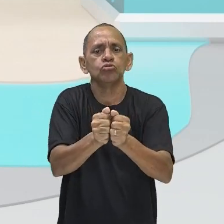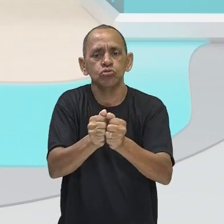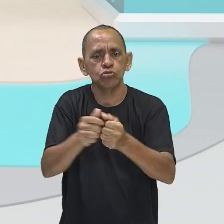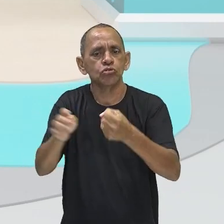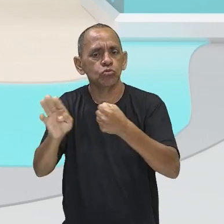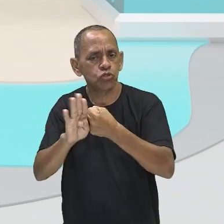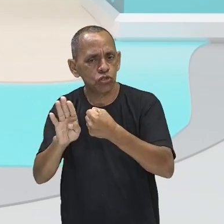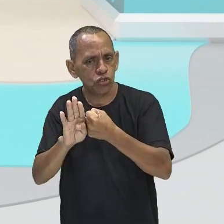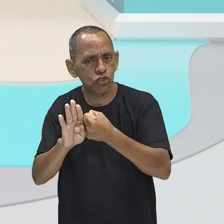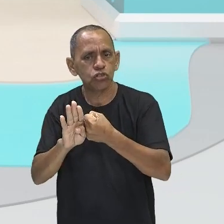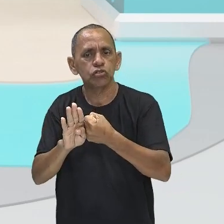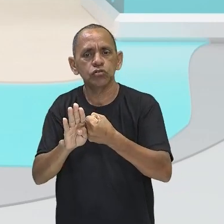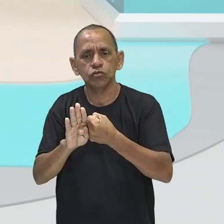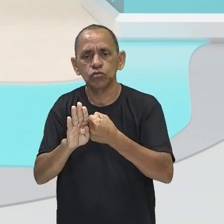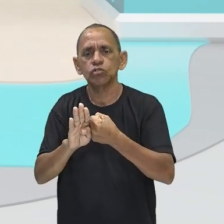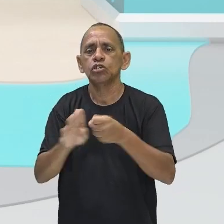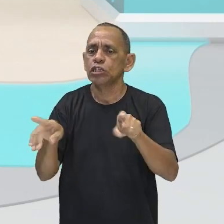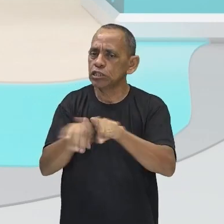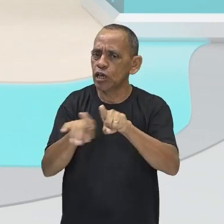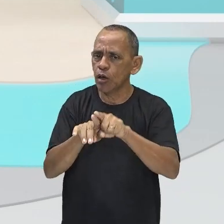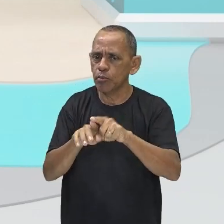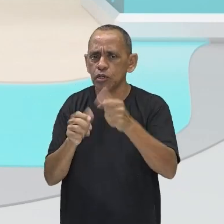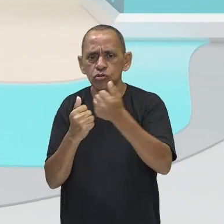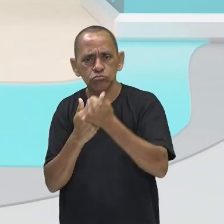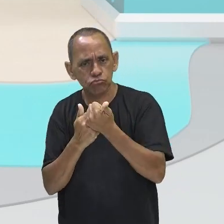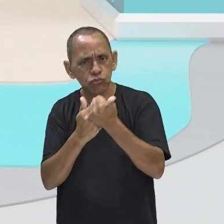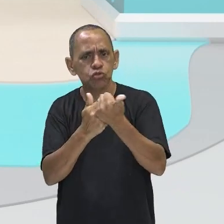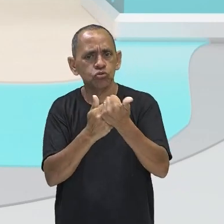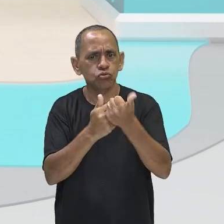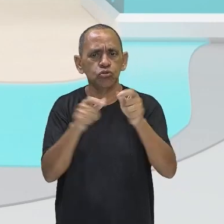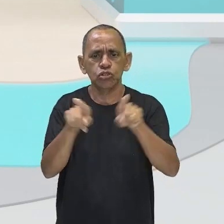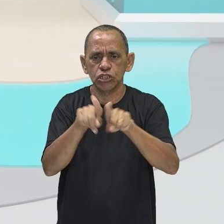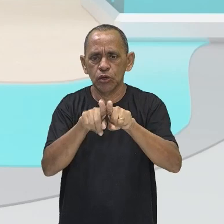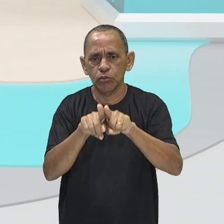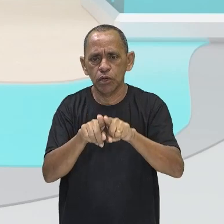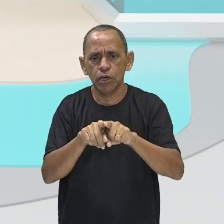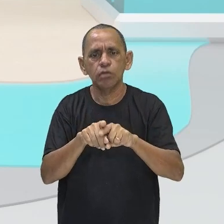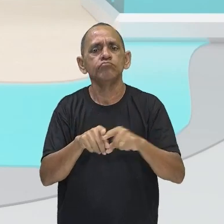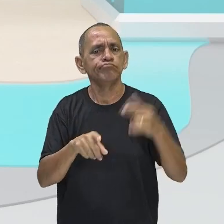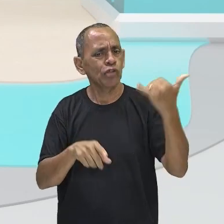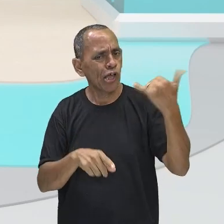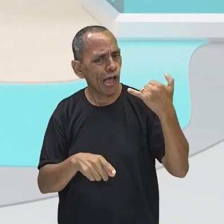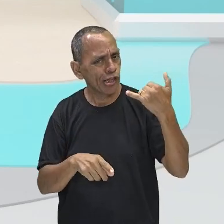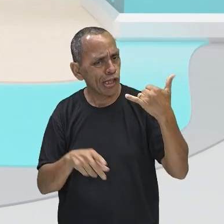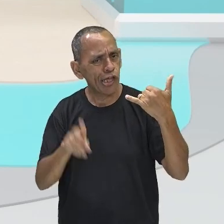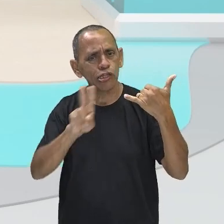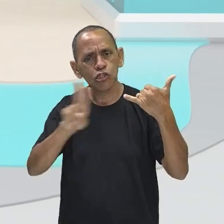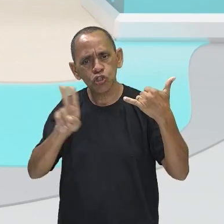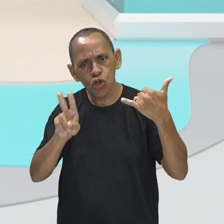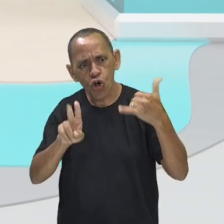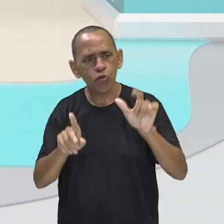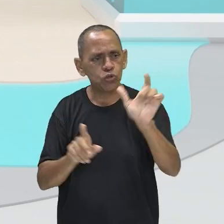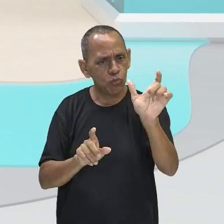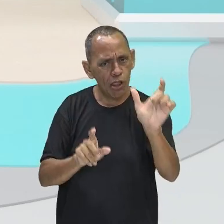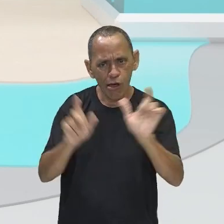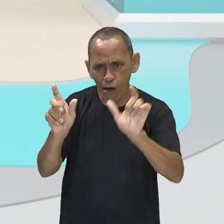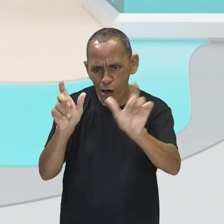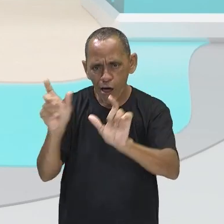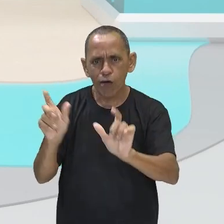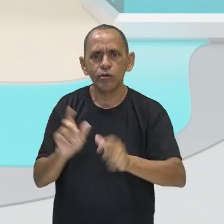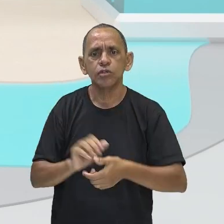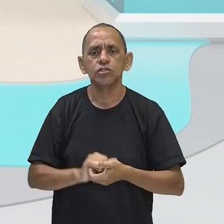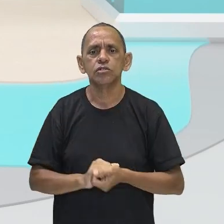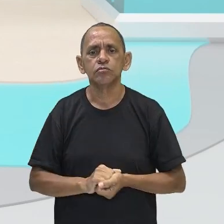as coisas, caneta, palavras, nomes. E indicamos também que o substantivo ele é a classe